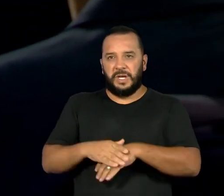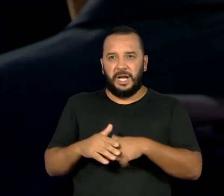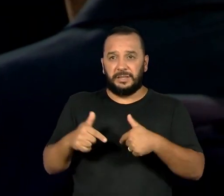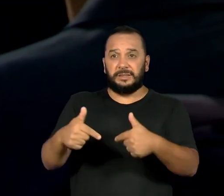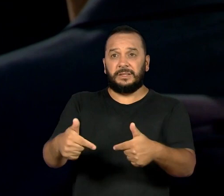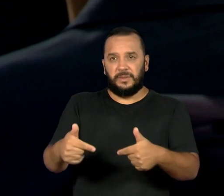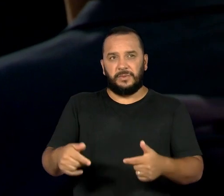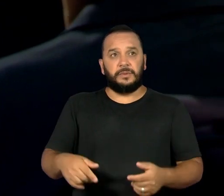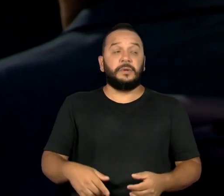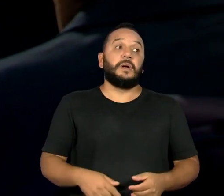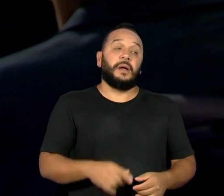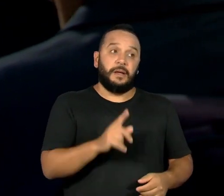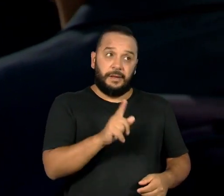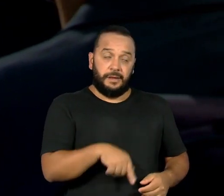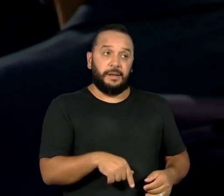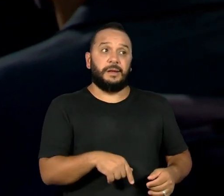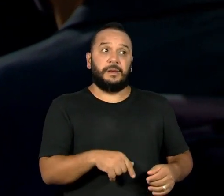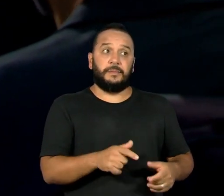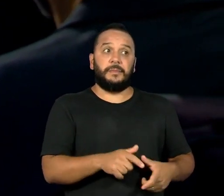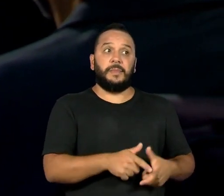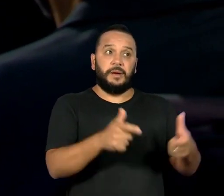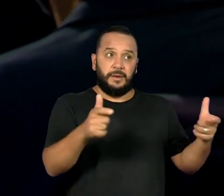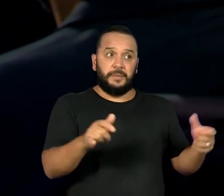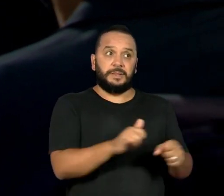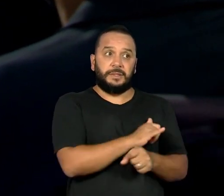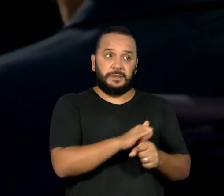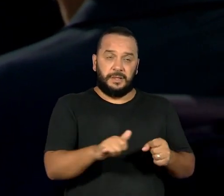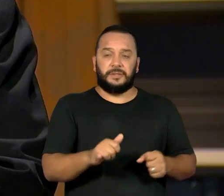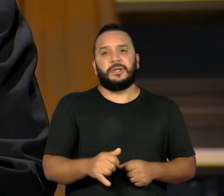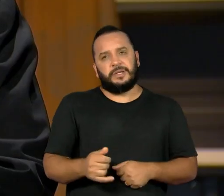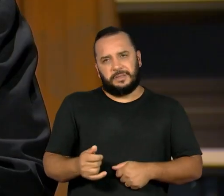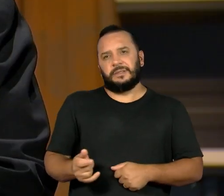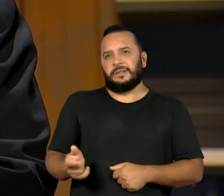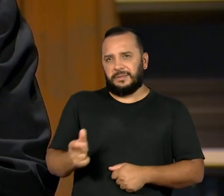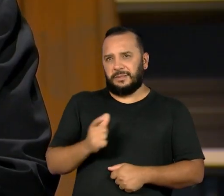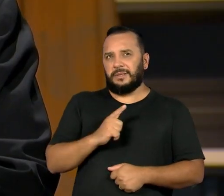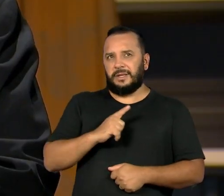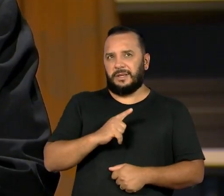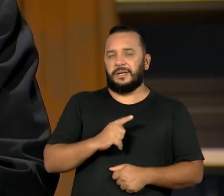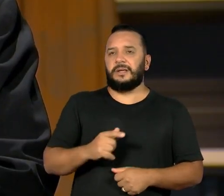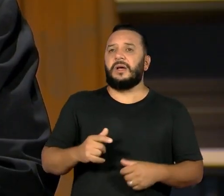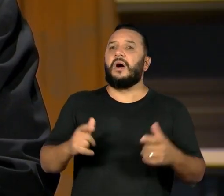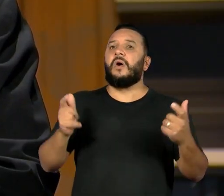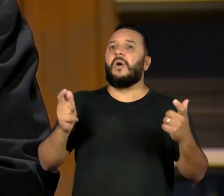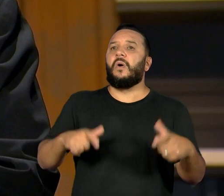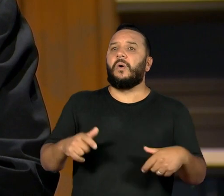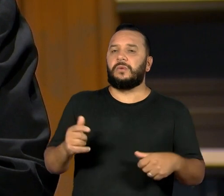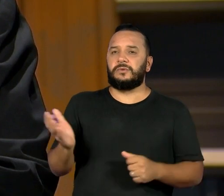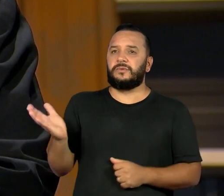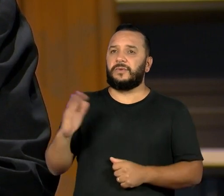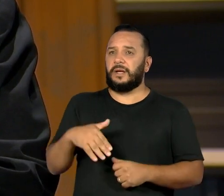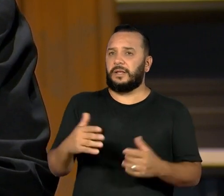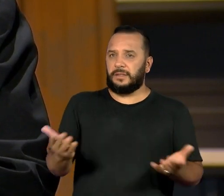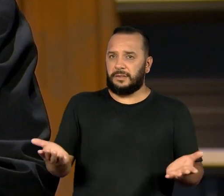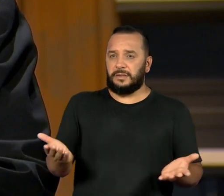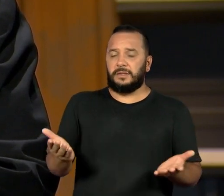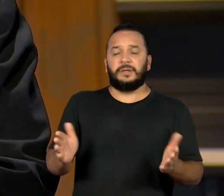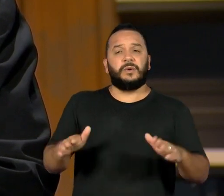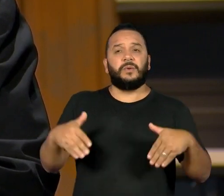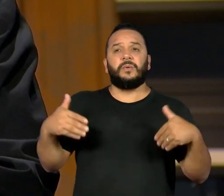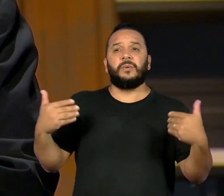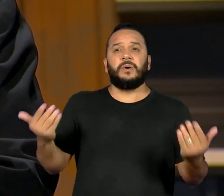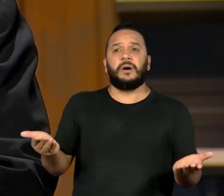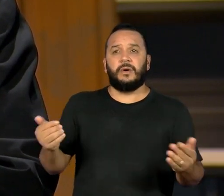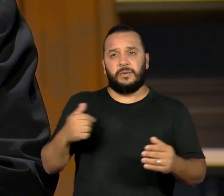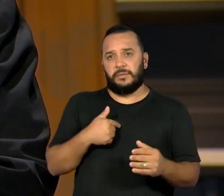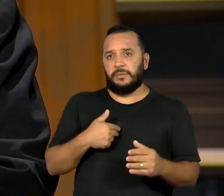Uma estratégia. Aí subindo na pirâmide, é da onde vem, né, qual que é a diretriz